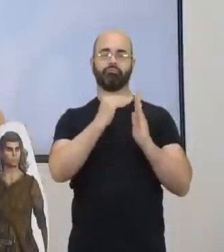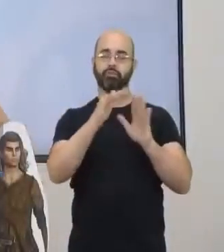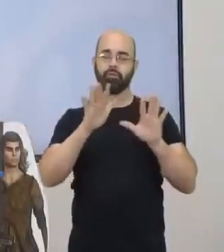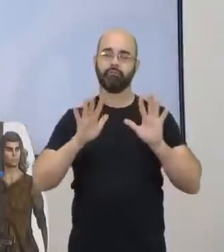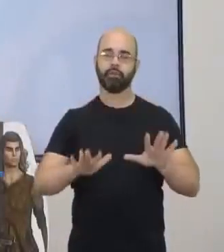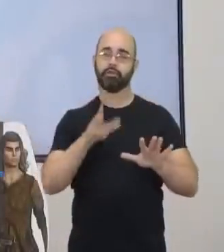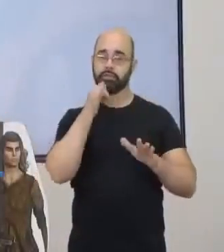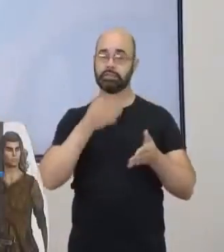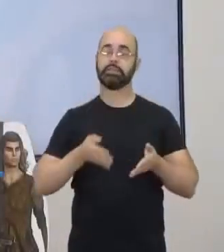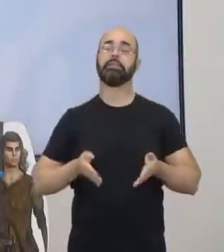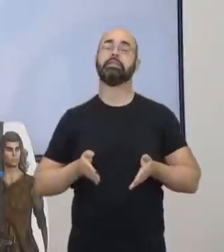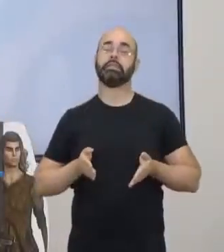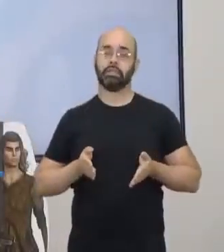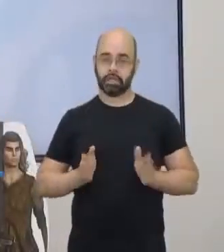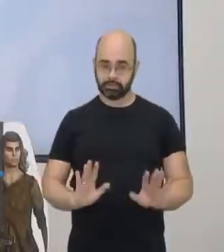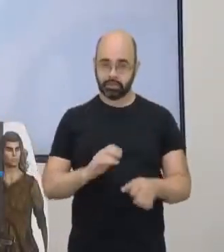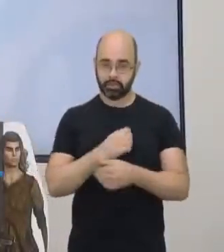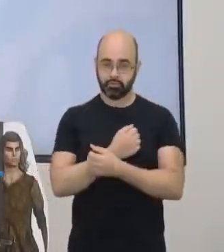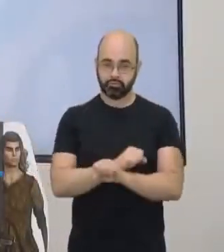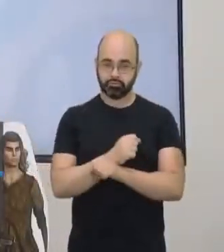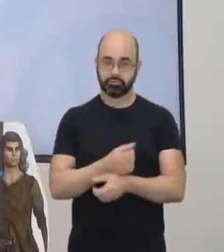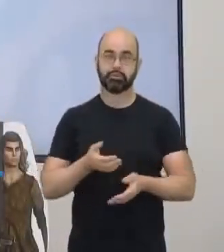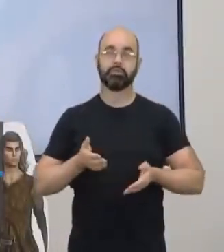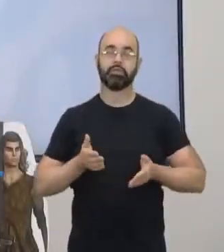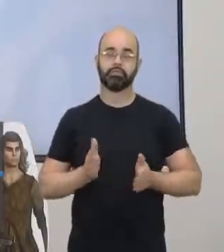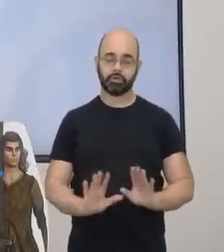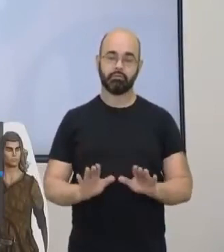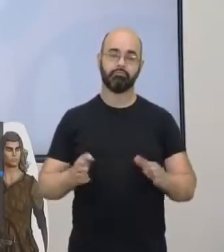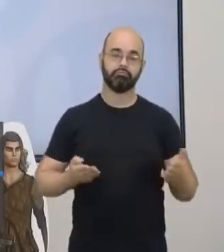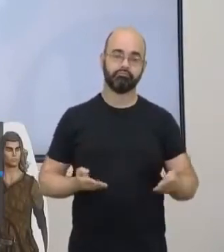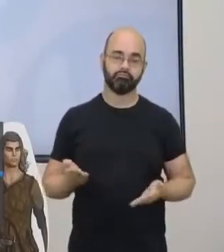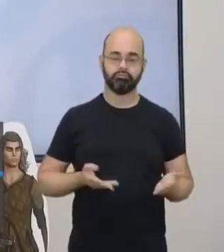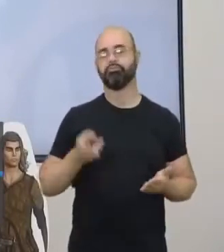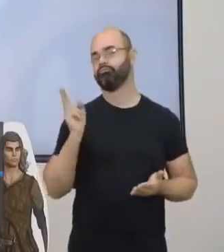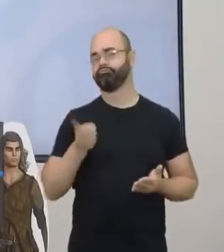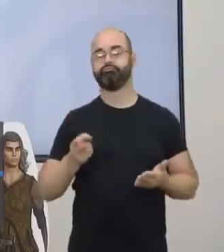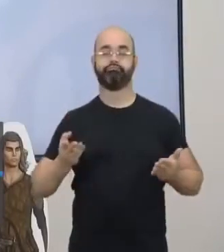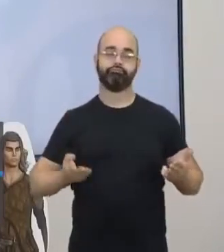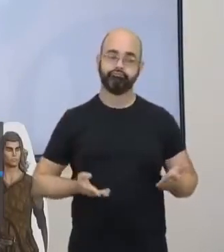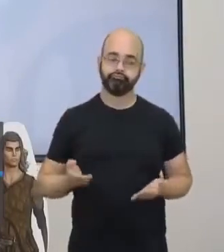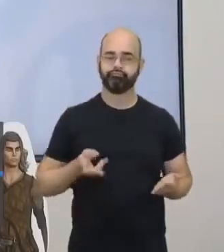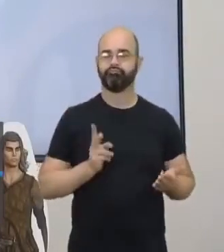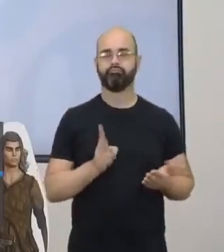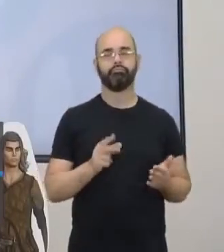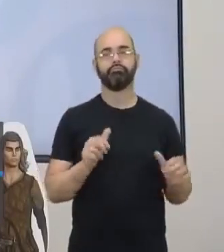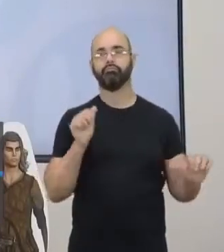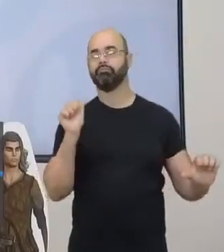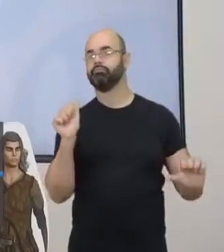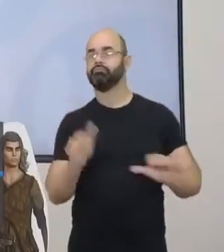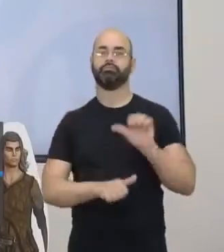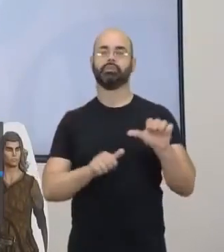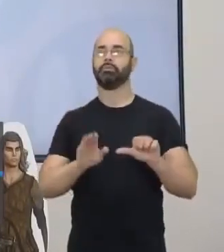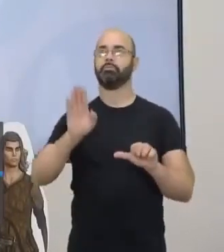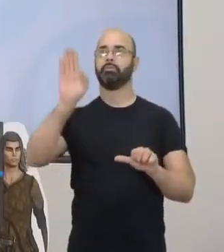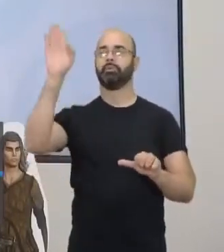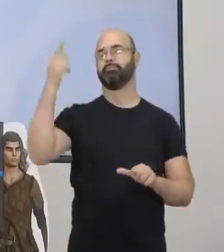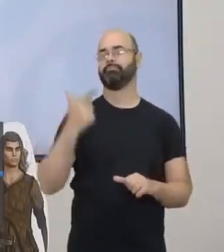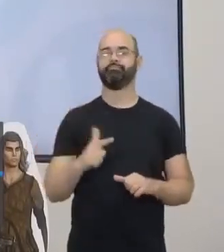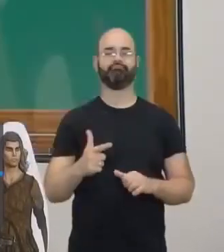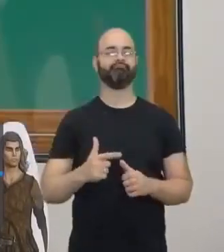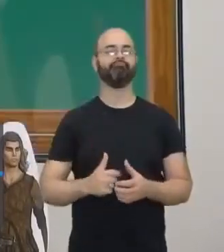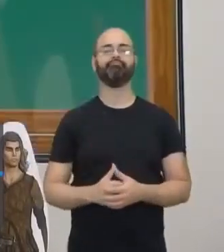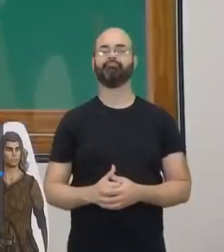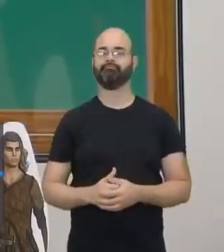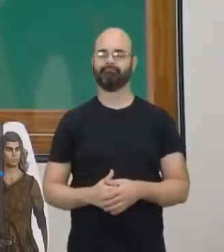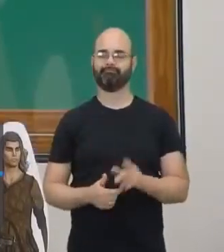ali toda... ela é inerte, ela não tem mobilidade, né, Pro? É bem isso mesmo. E